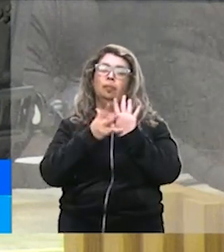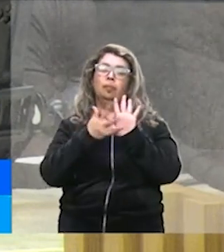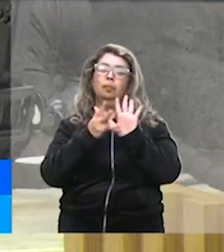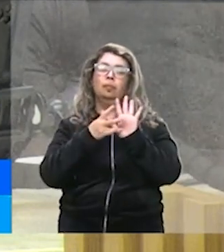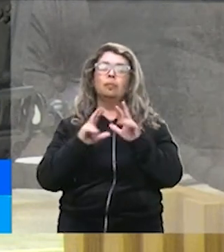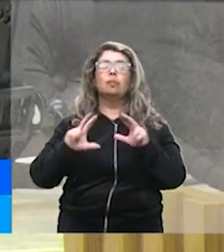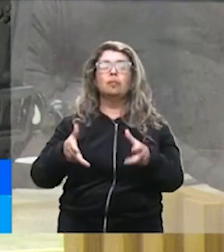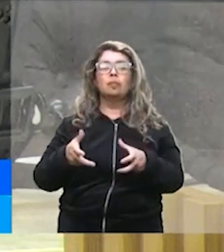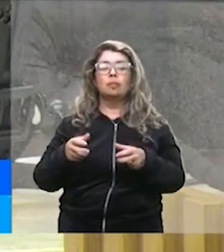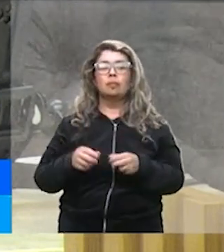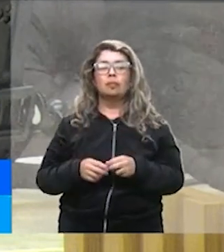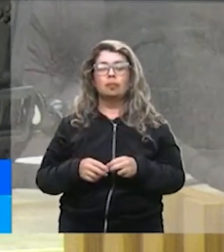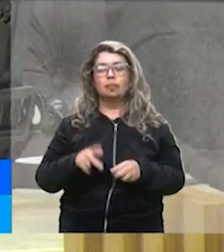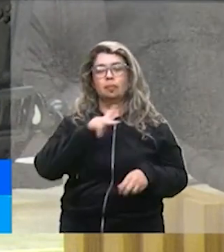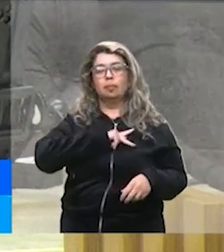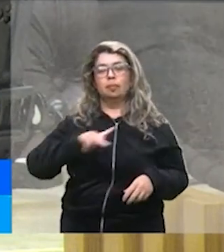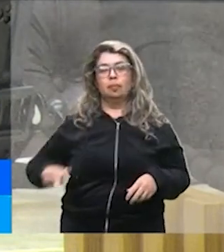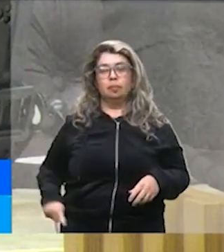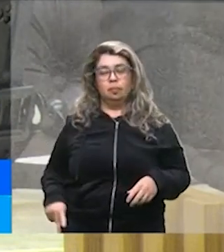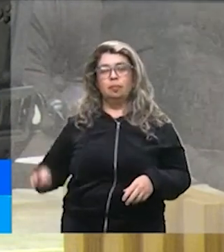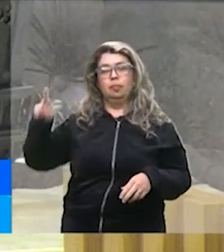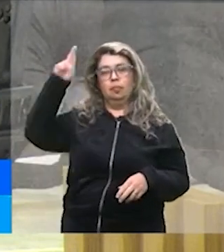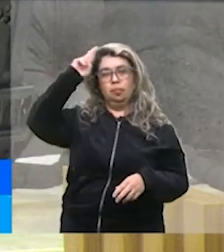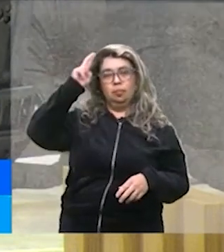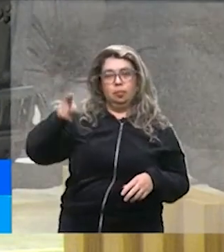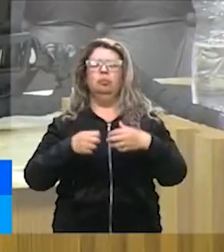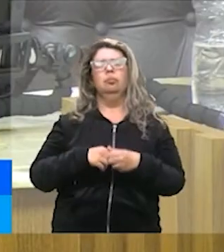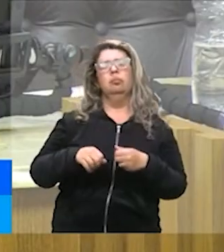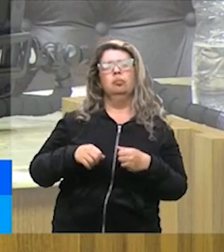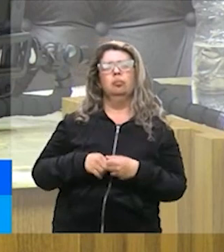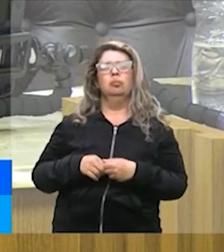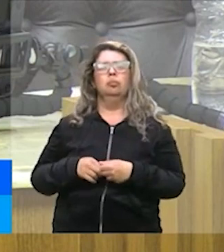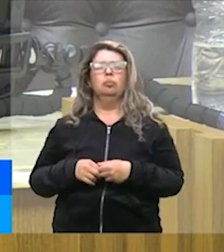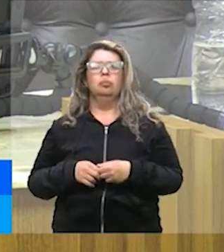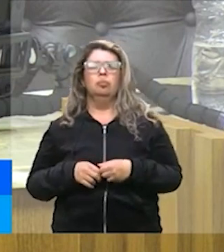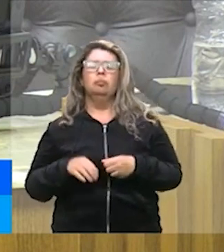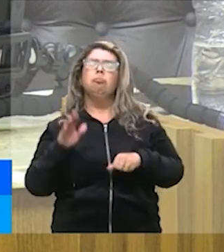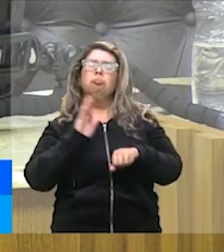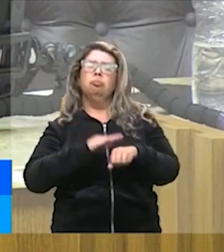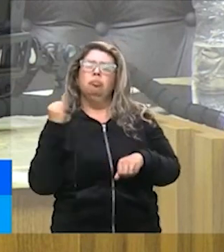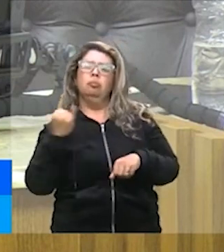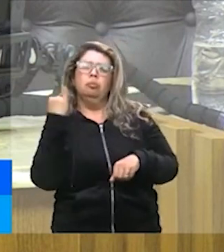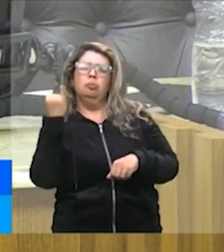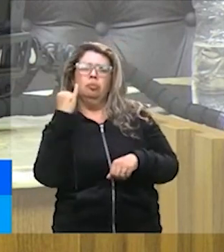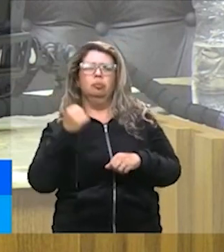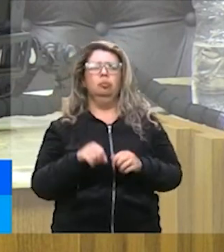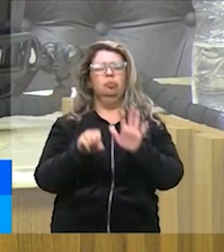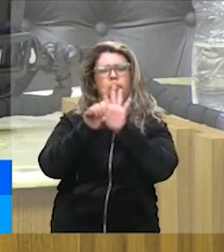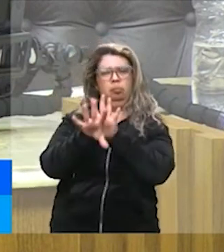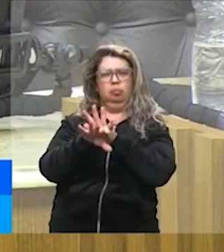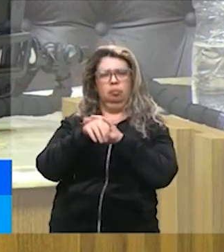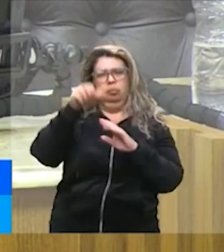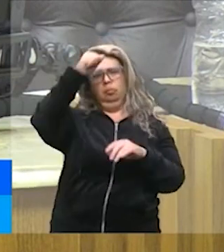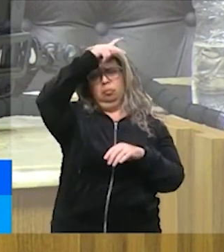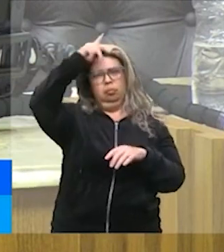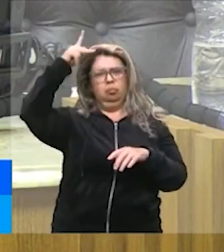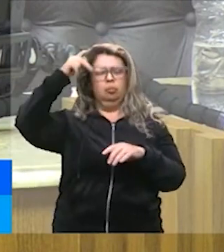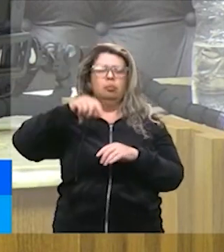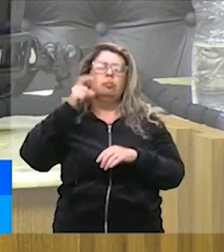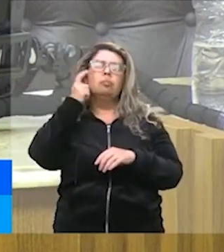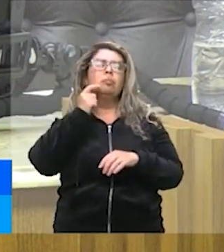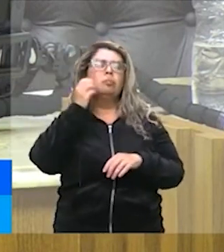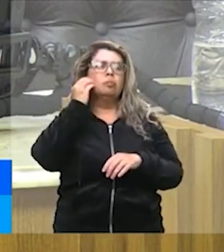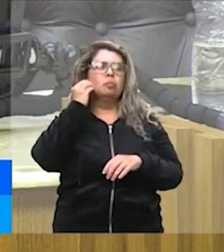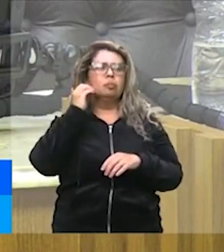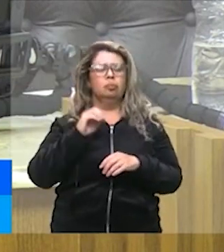suficiente para que o relatório fosse lido por completo O epicentro dessa situação é a indicação do Prefeito José Aparecido Fernandes